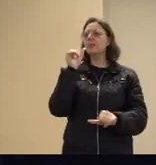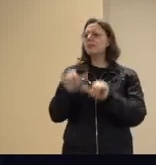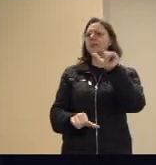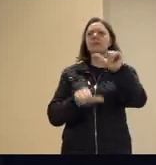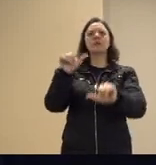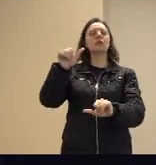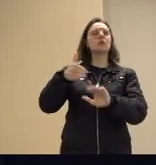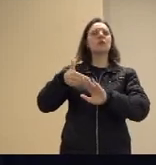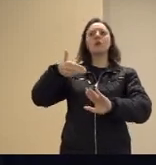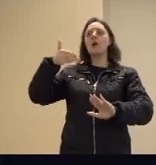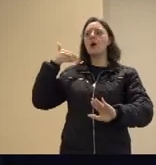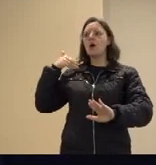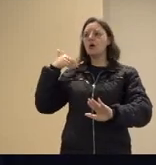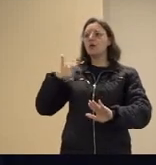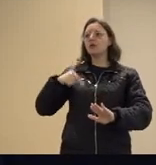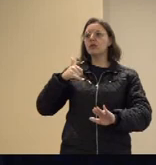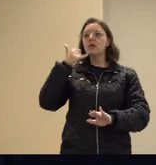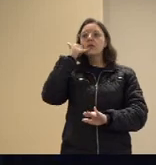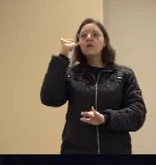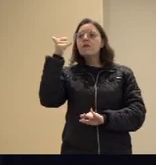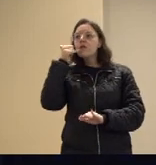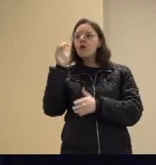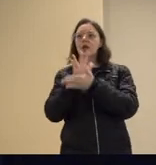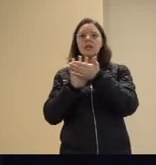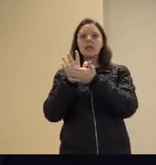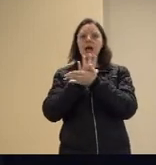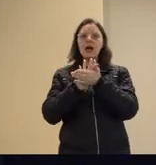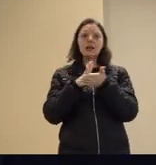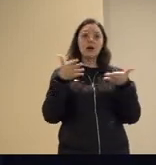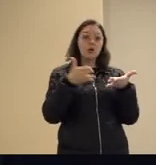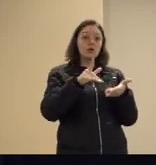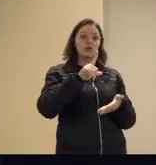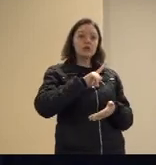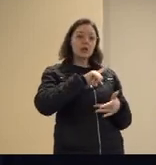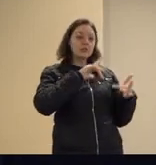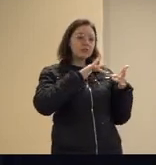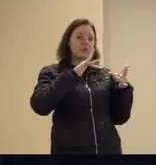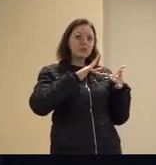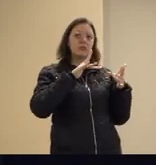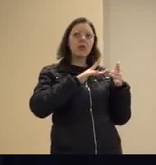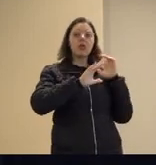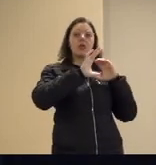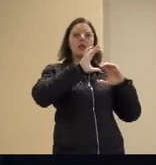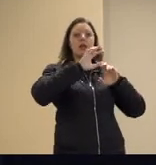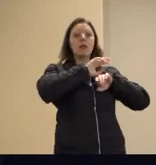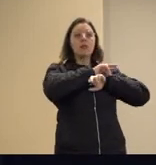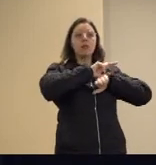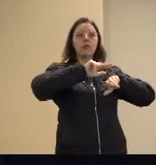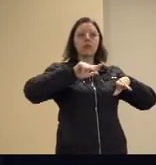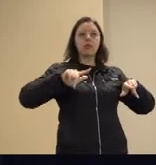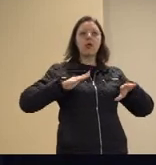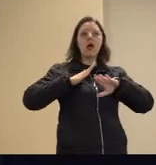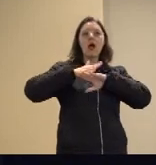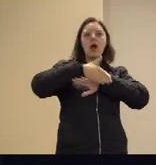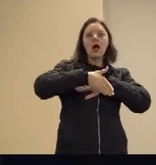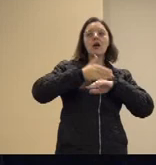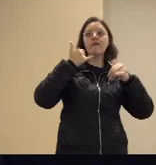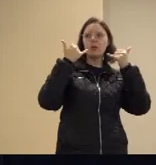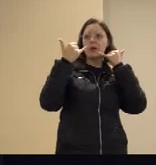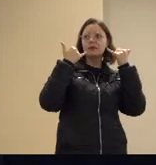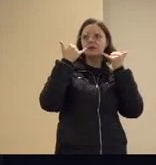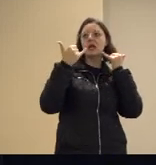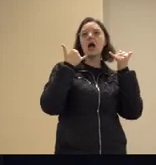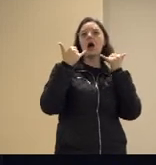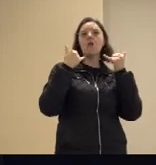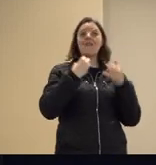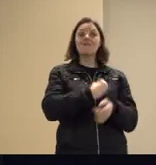Não tinha sequer telefone, muito menos o que temos, né, por aí afora, o acesso à informação, acesso